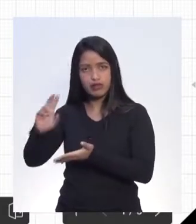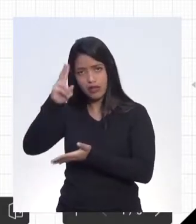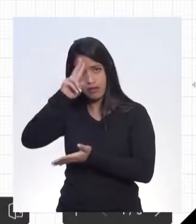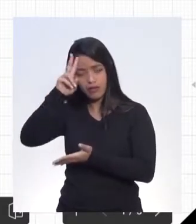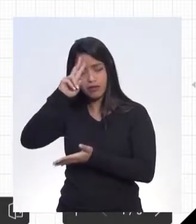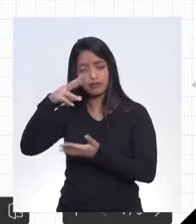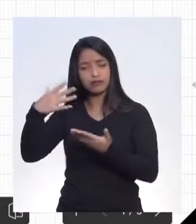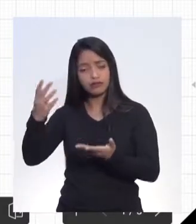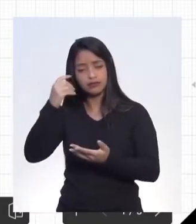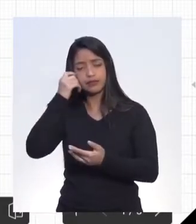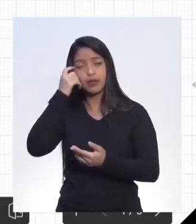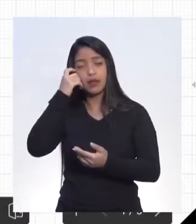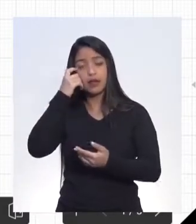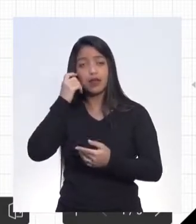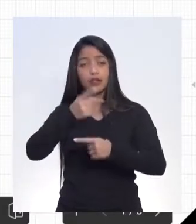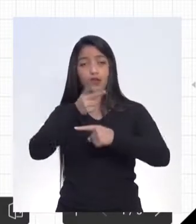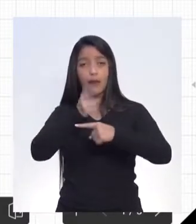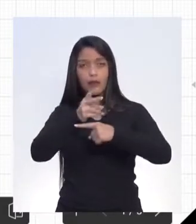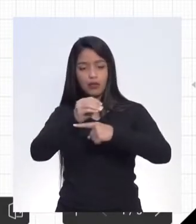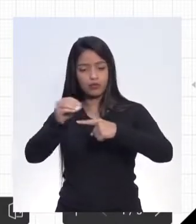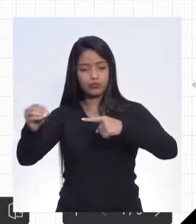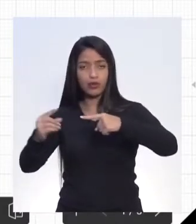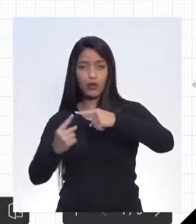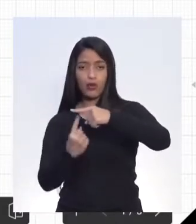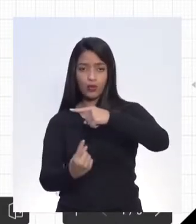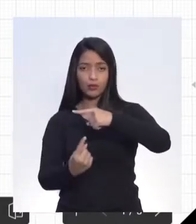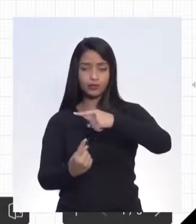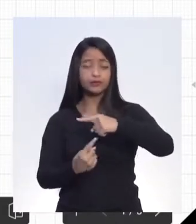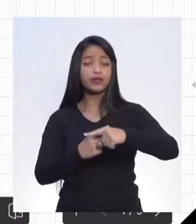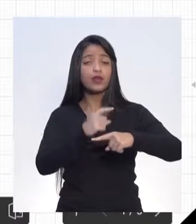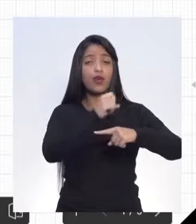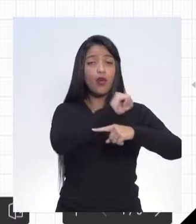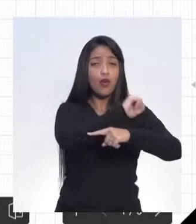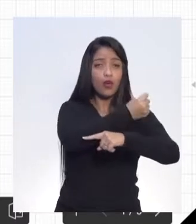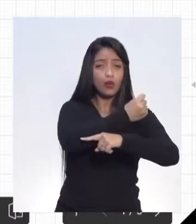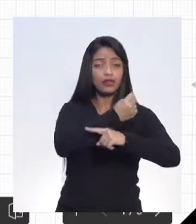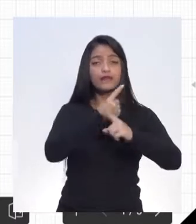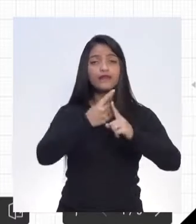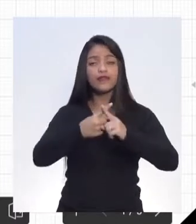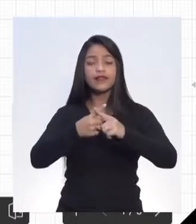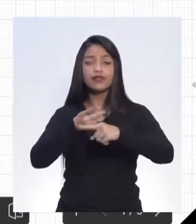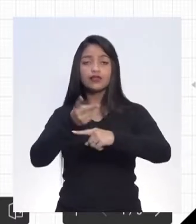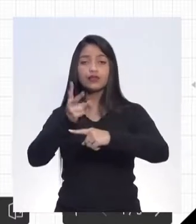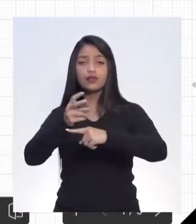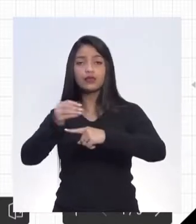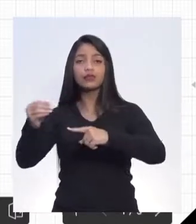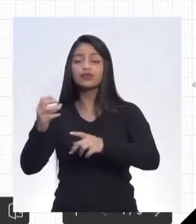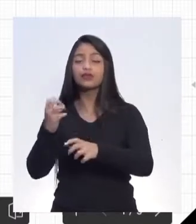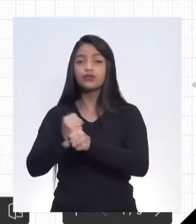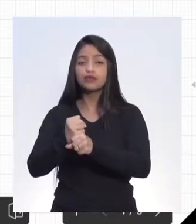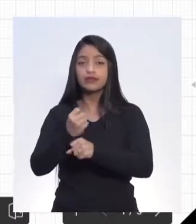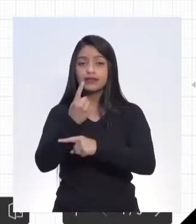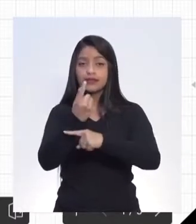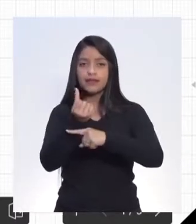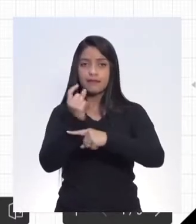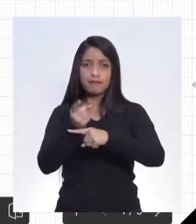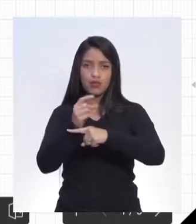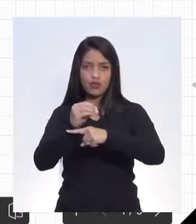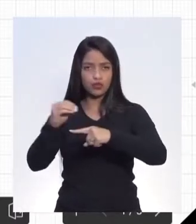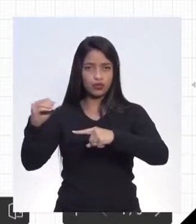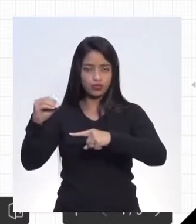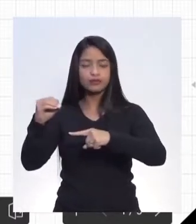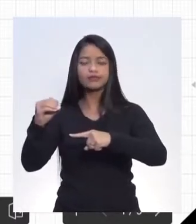do 1 como denominador. 8 vezes 2.000, temos ali os 16.000, tá ok?